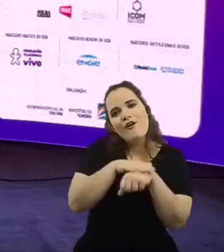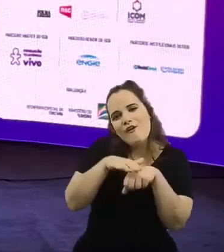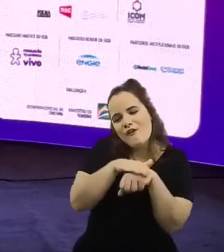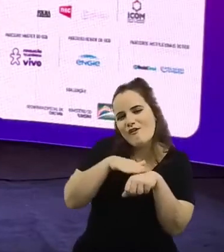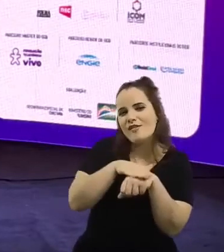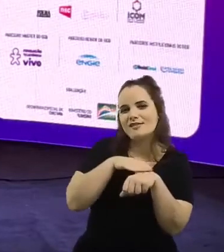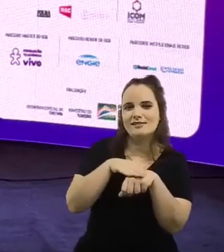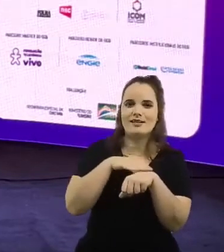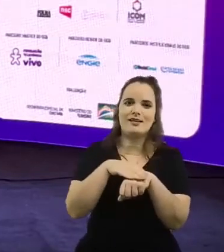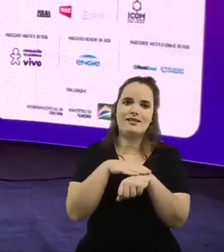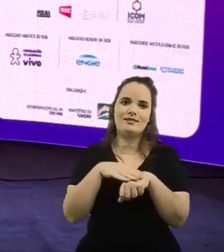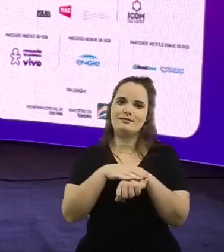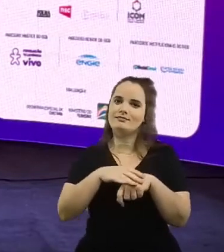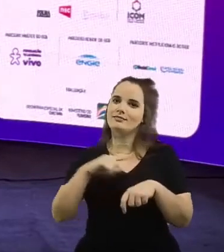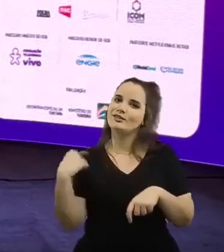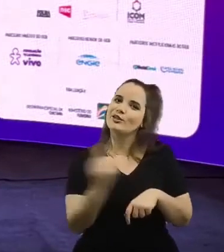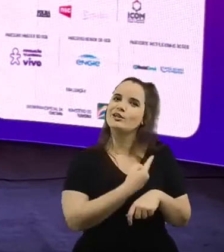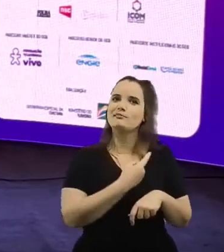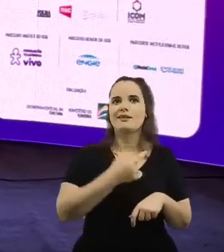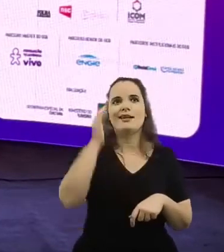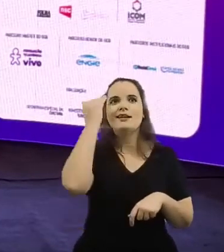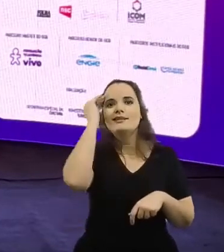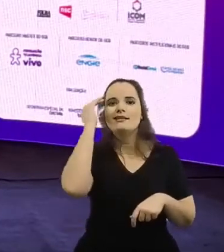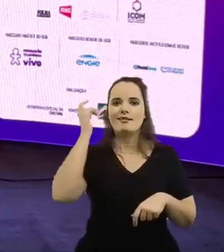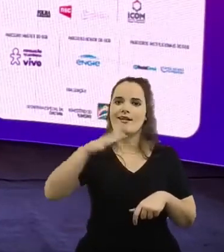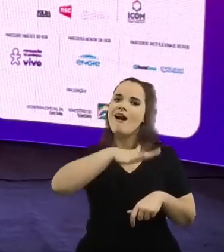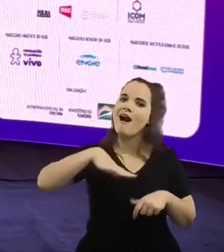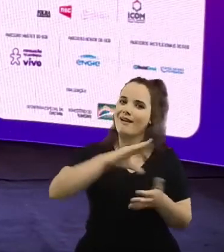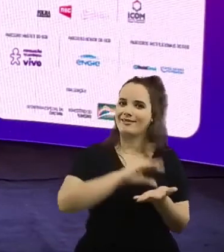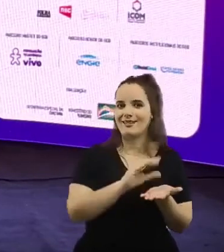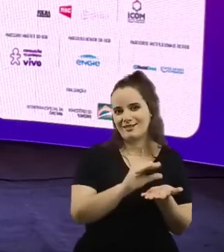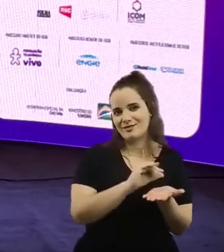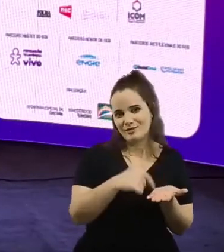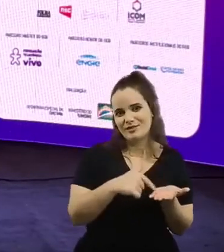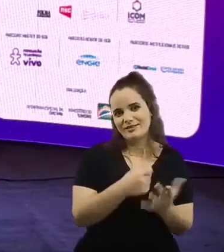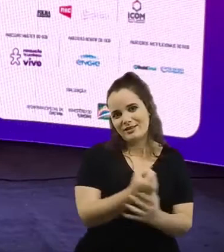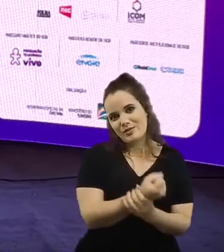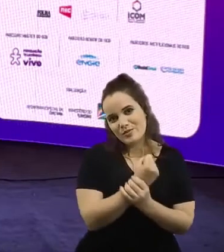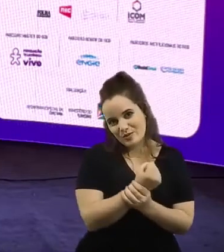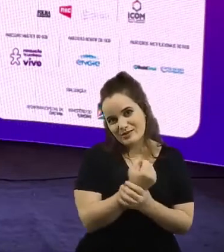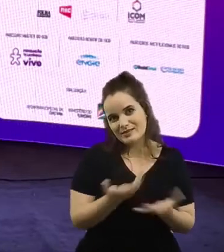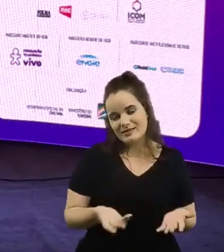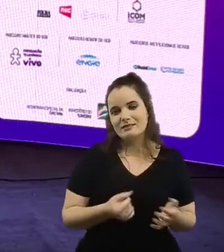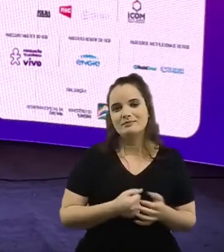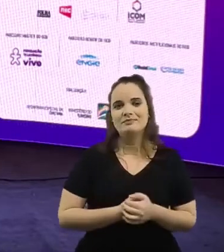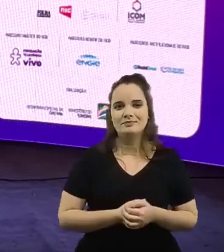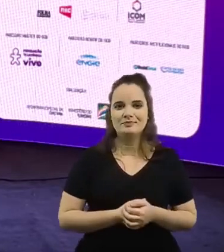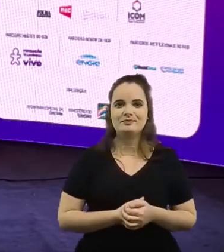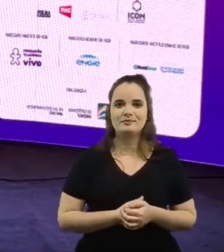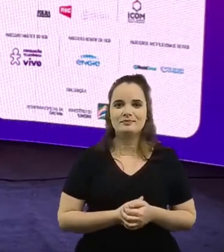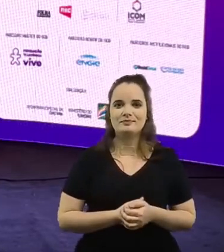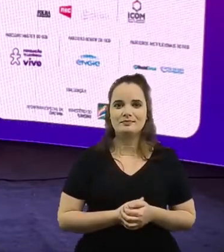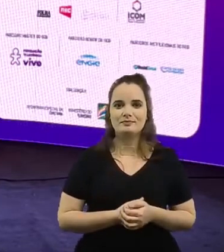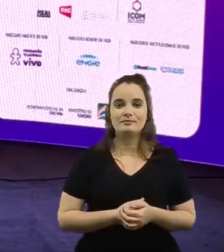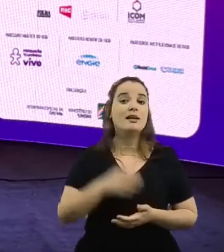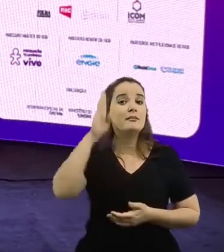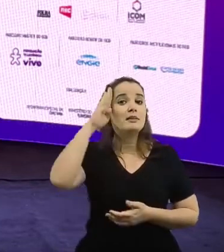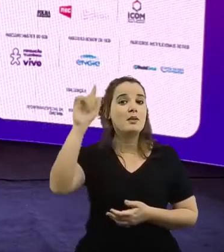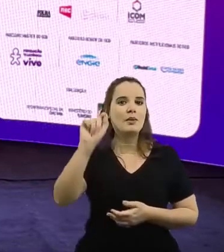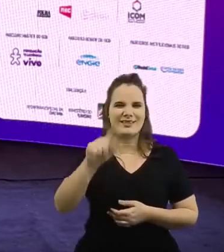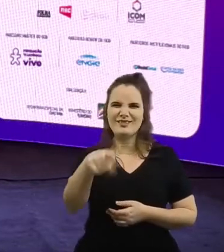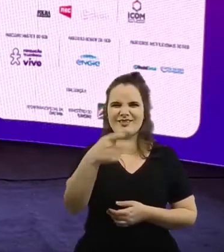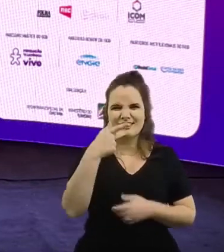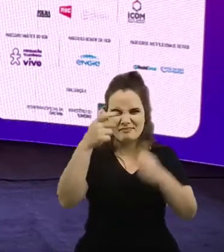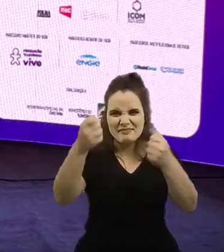um desses pontos, principalmente em relação a, a, a desconfiança que a gente tem que ter,